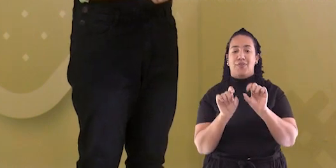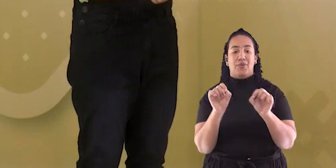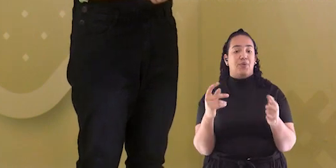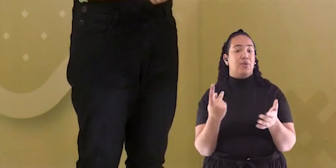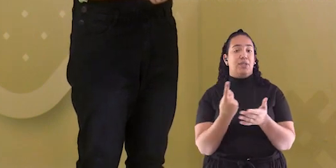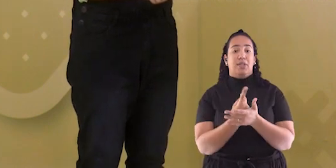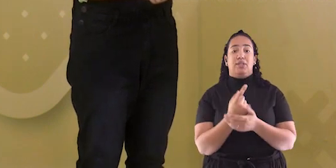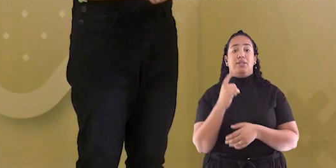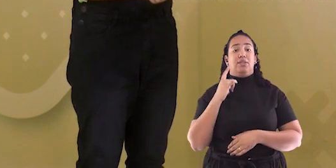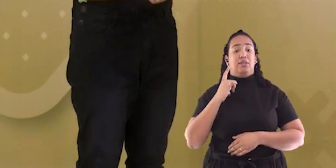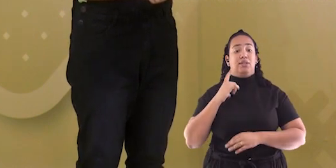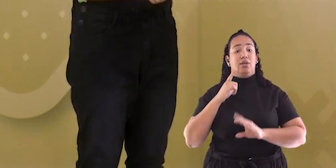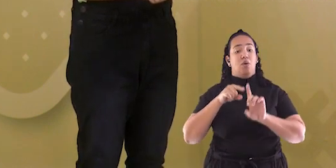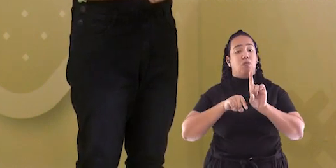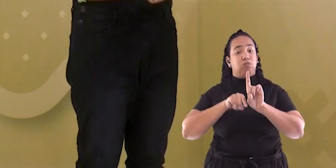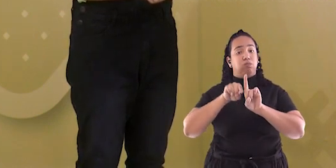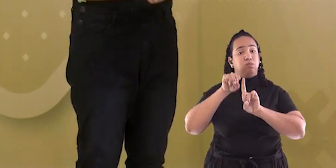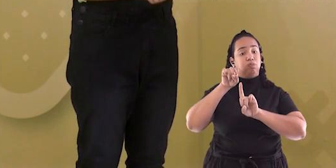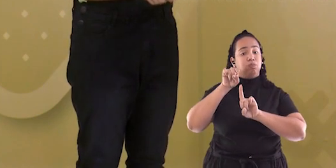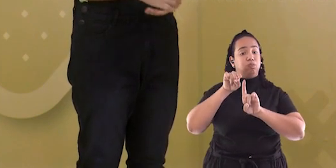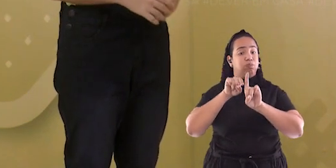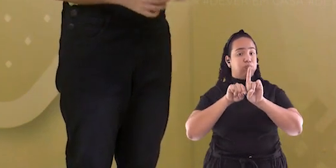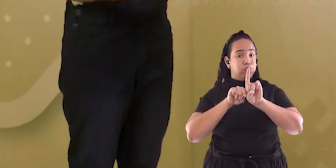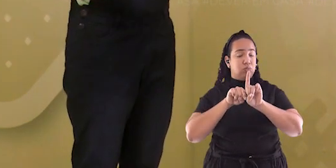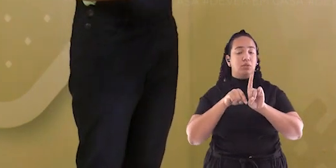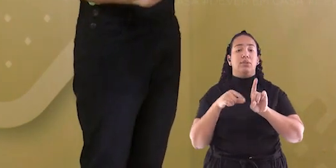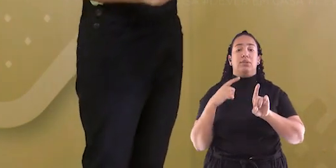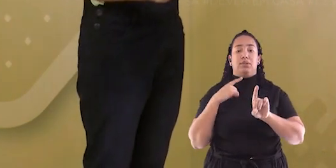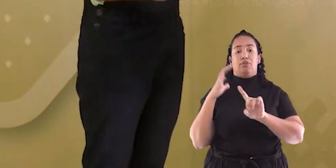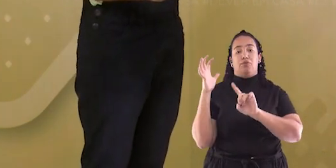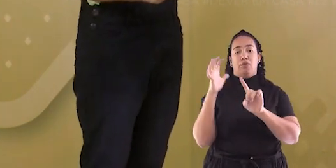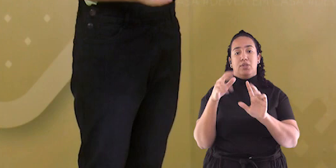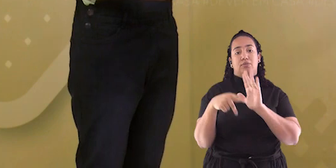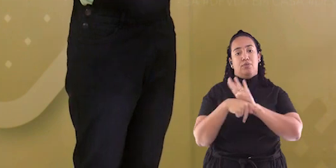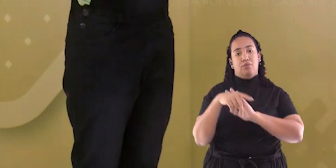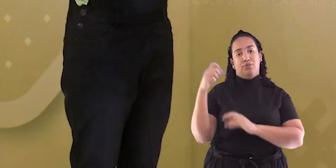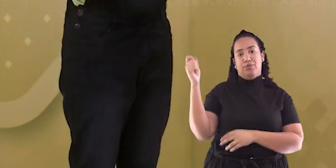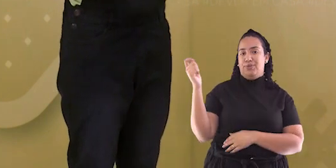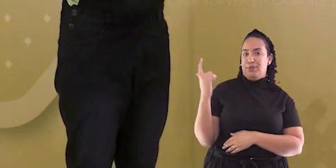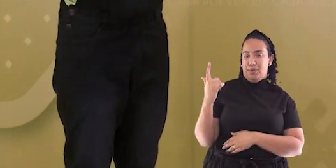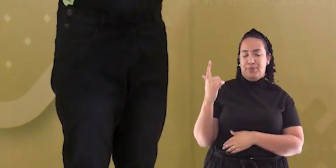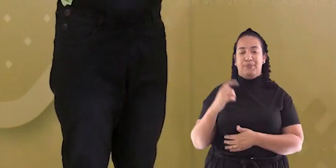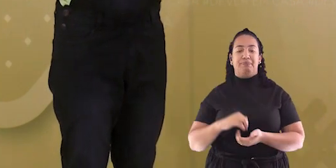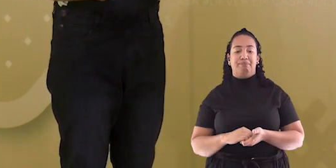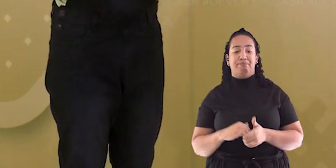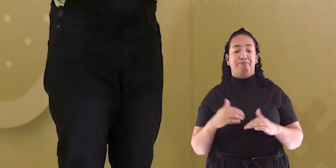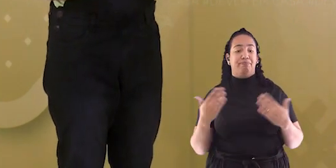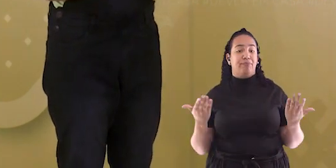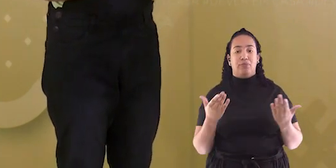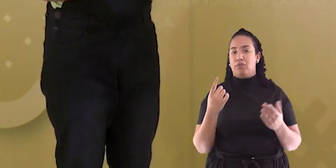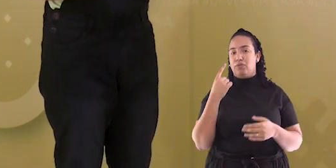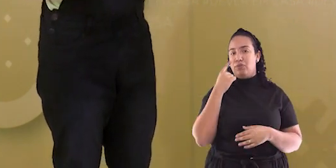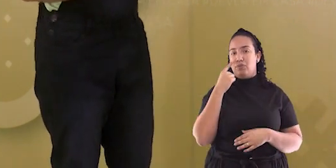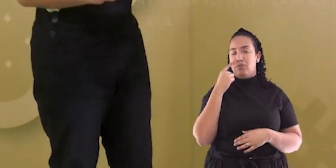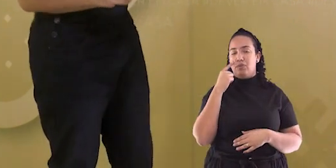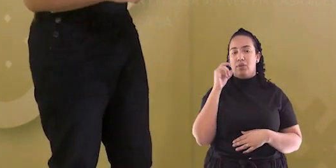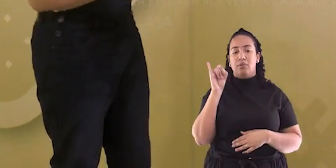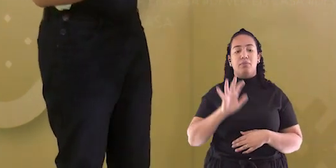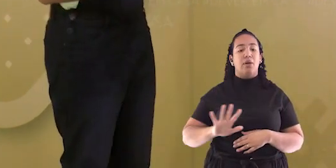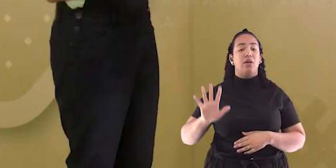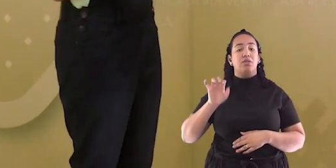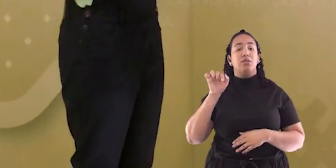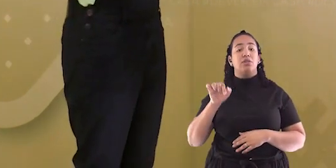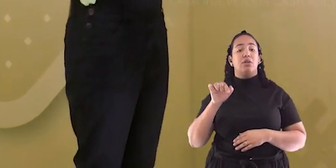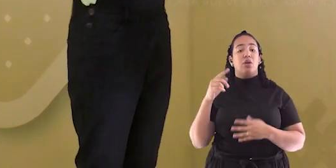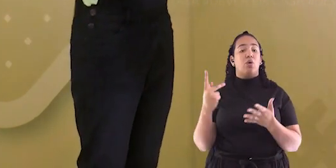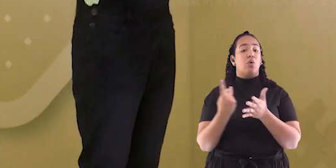com a nossa maior fonte de calor, que é o Sol. E voltando à nossa imagem, vamos relembrar como essa transformação ocorre? Vamos lá.